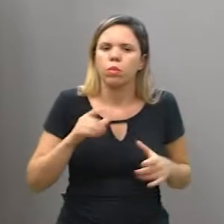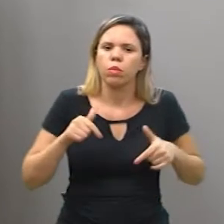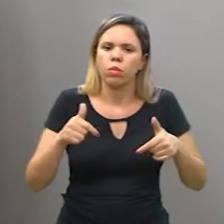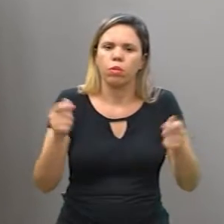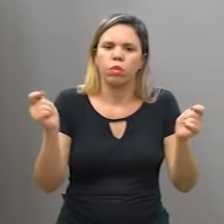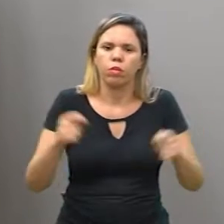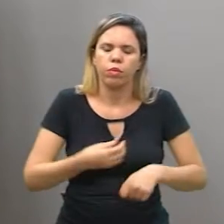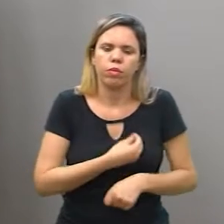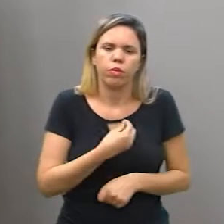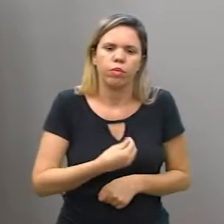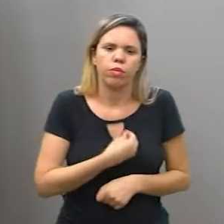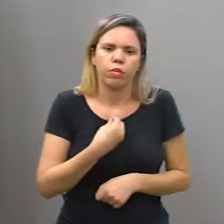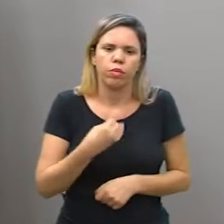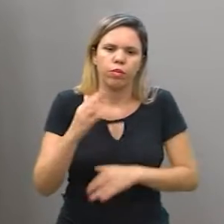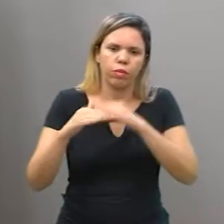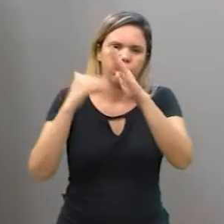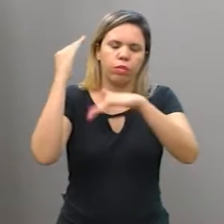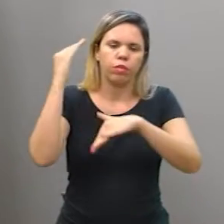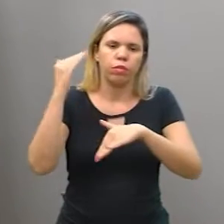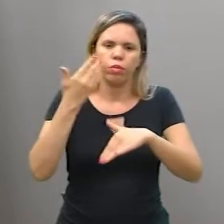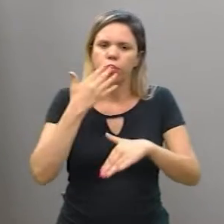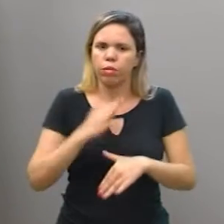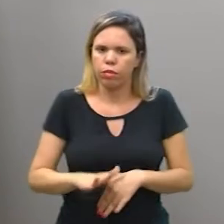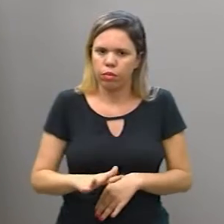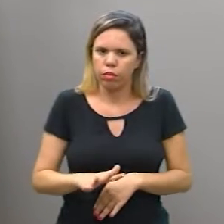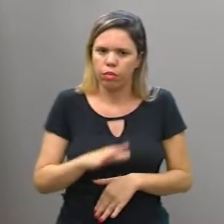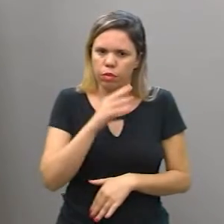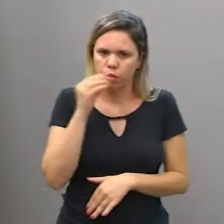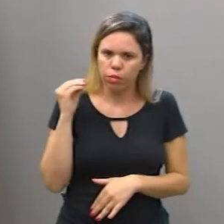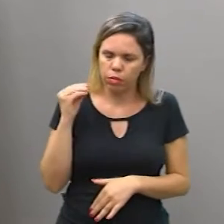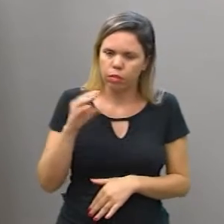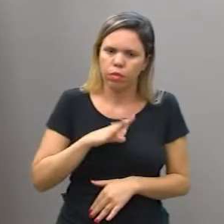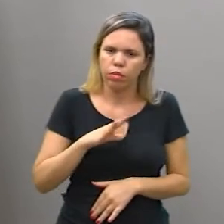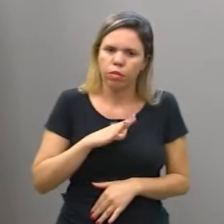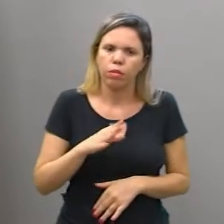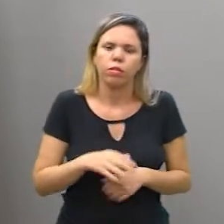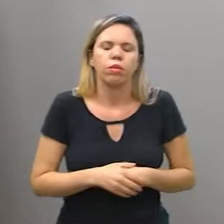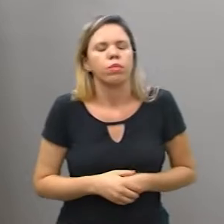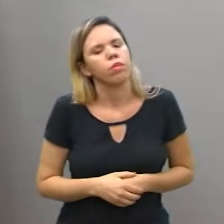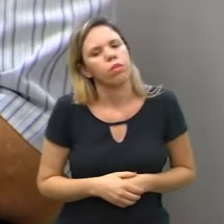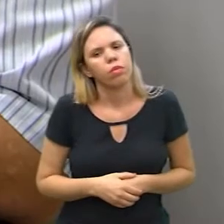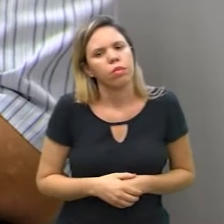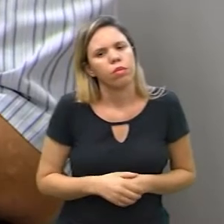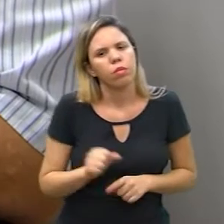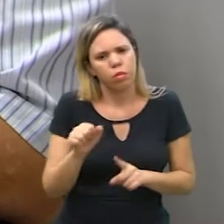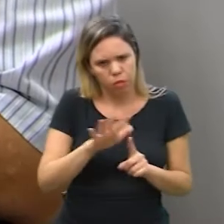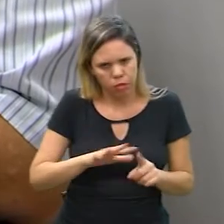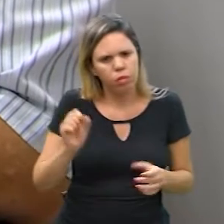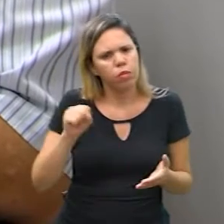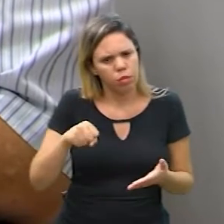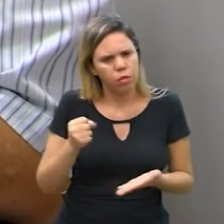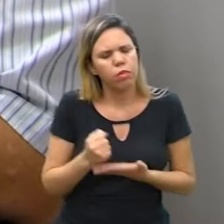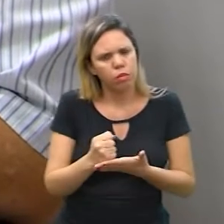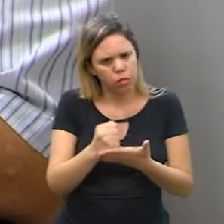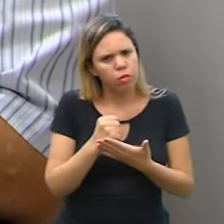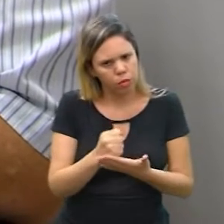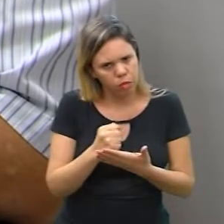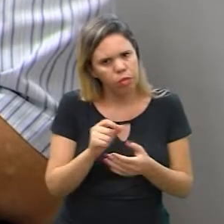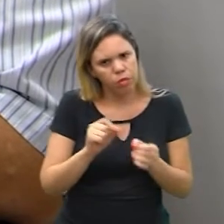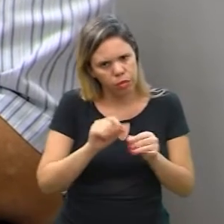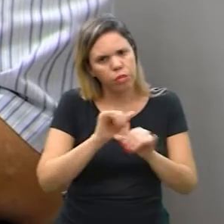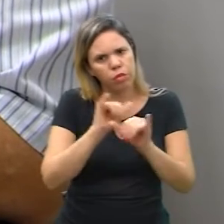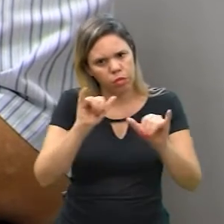manter boas as condições de vida e de desenvolvimento às crianças e adolescentes da cidade. A sociedade ajuda, sim, é só